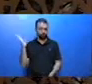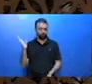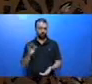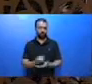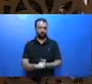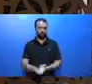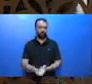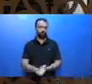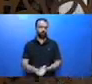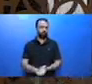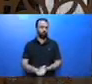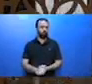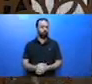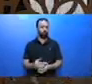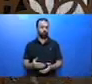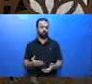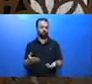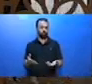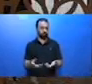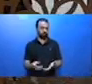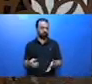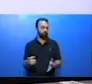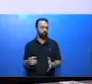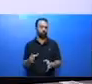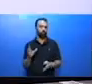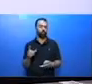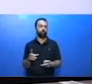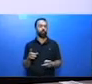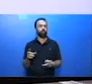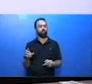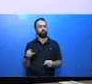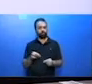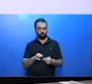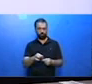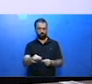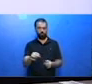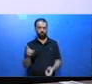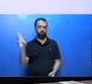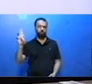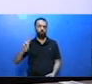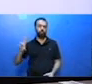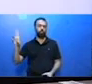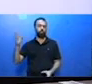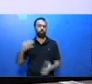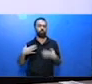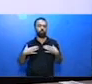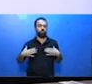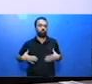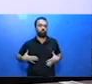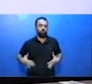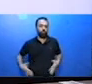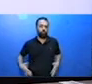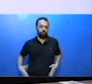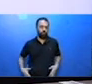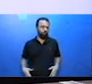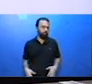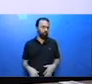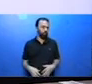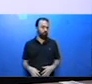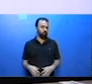Aqui, eles trouxeram as medidas com a parte do corpo. Aqui vai entrar o nosso trabalho em específico,